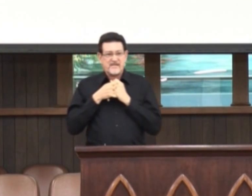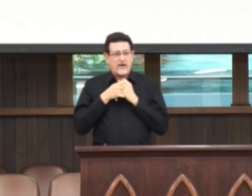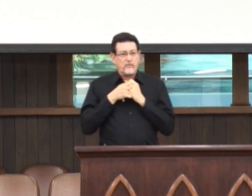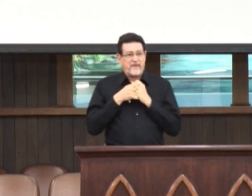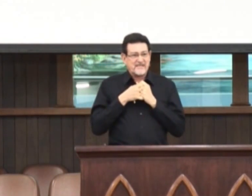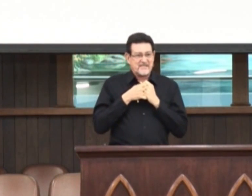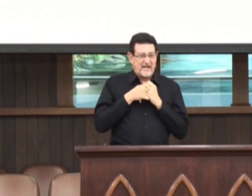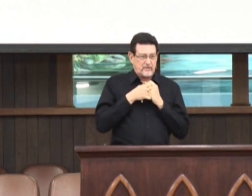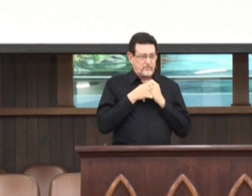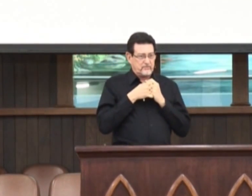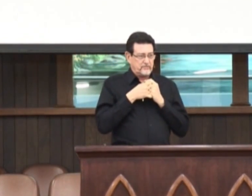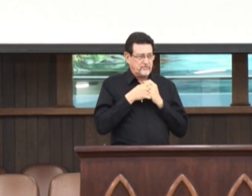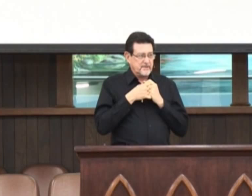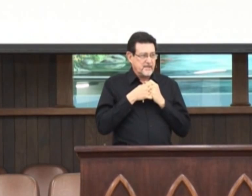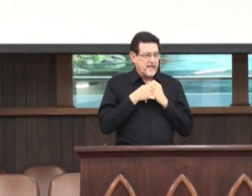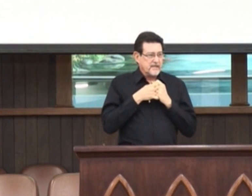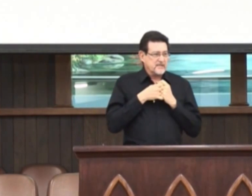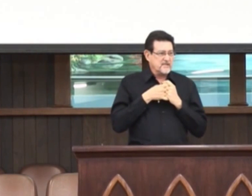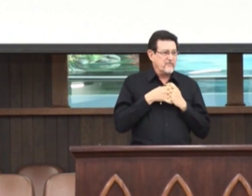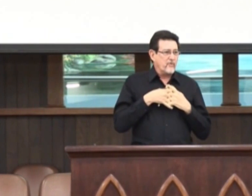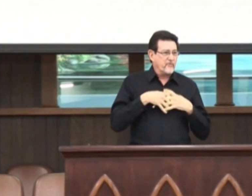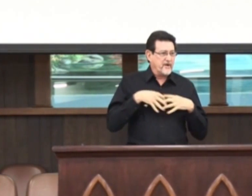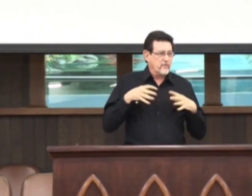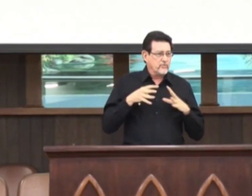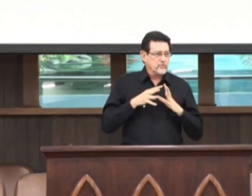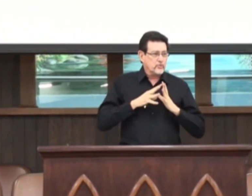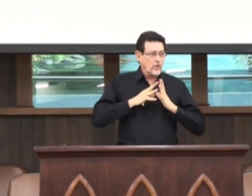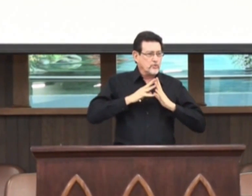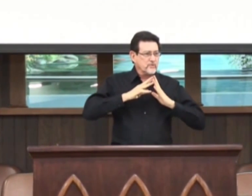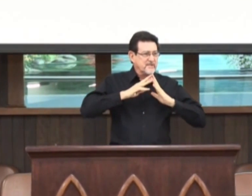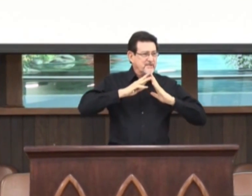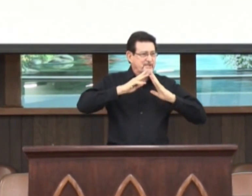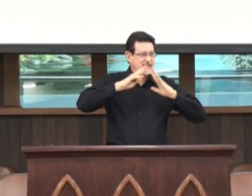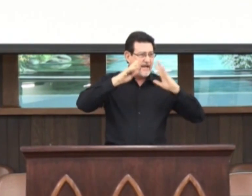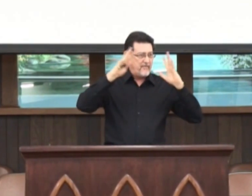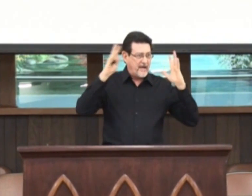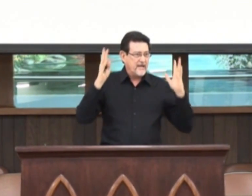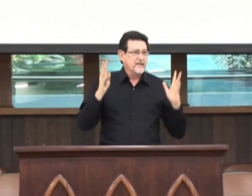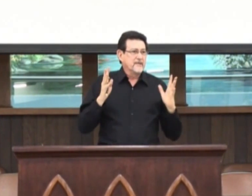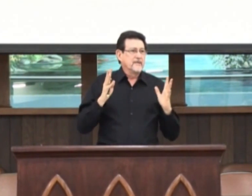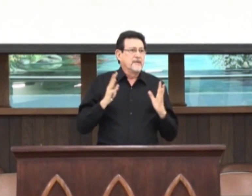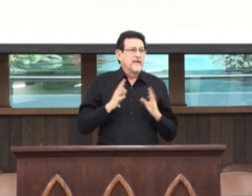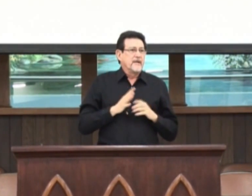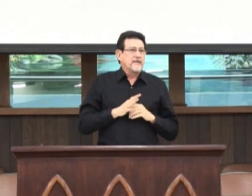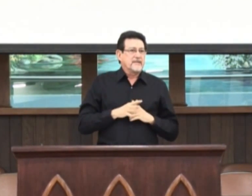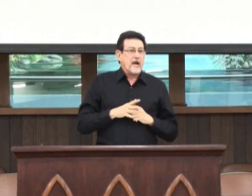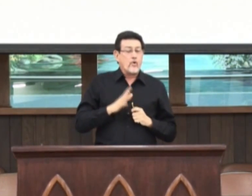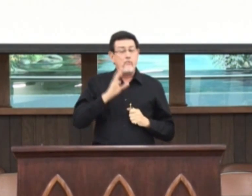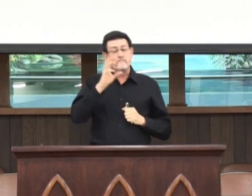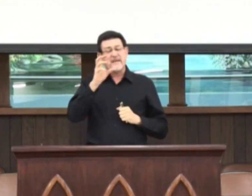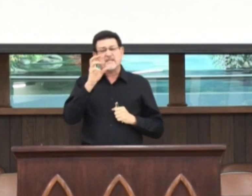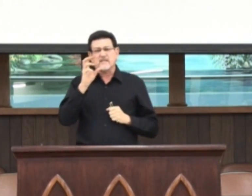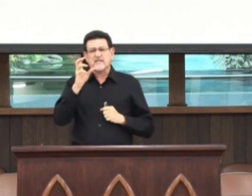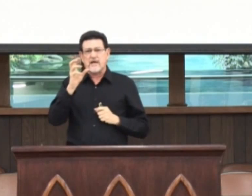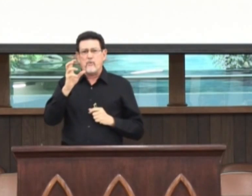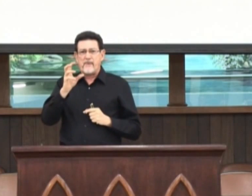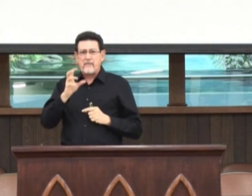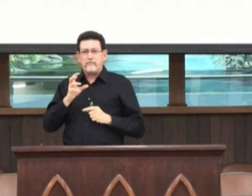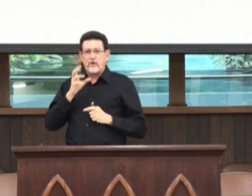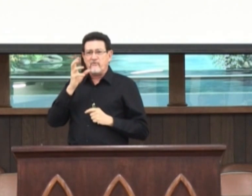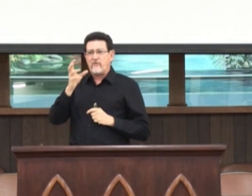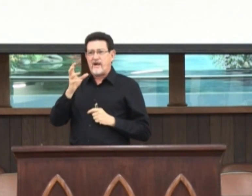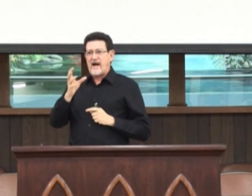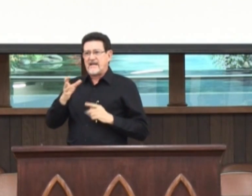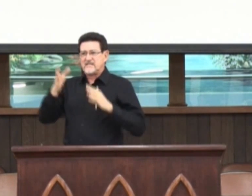no século passado desenvolveu todo o sistema da competição